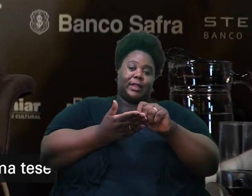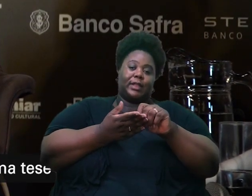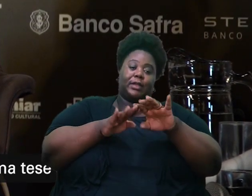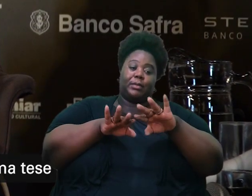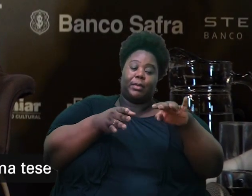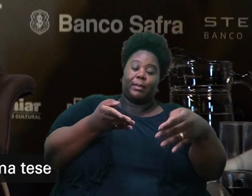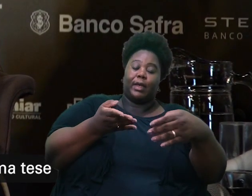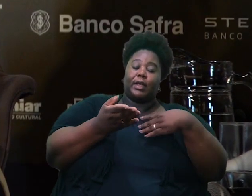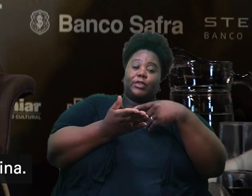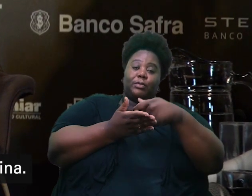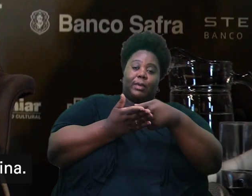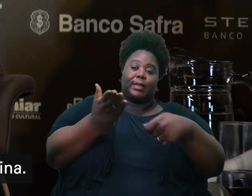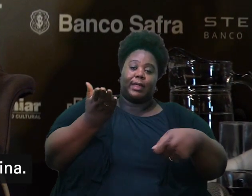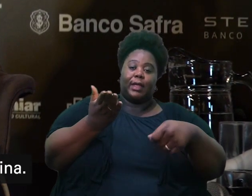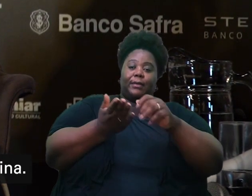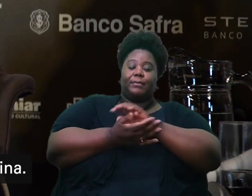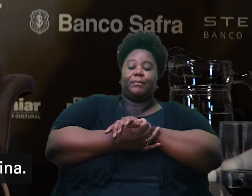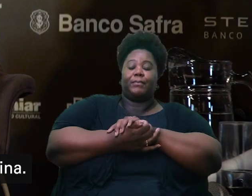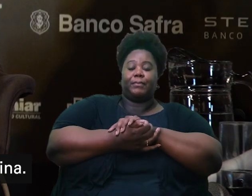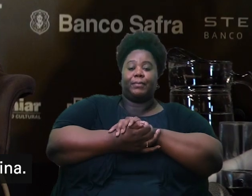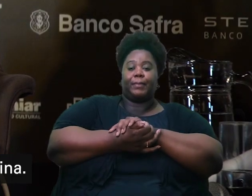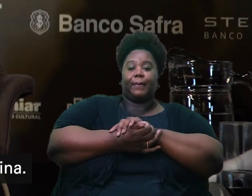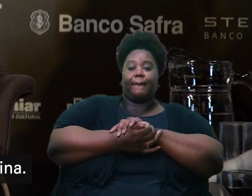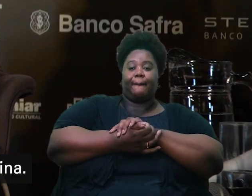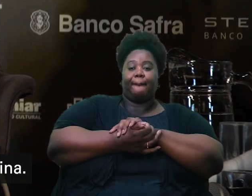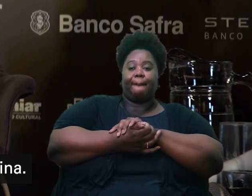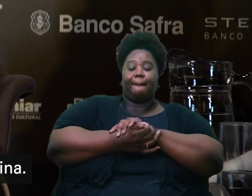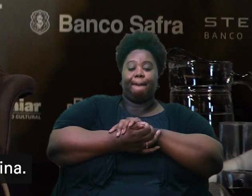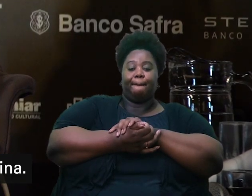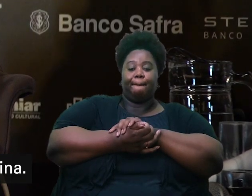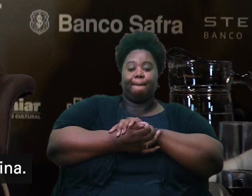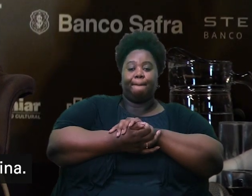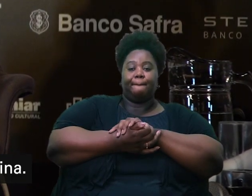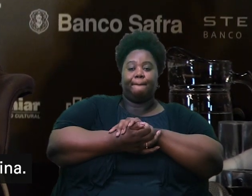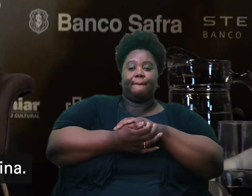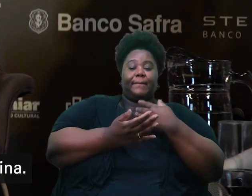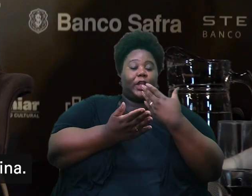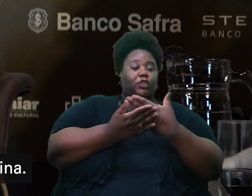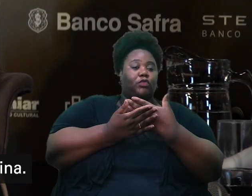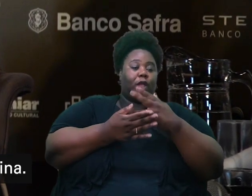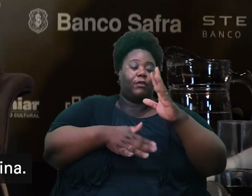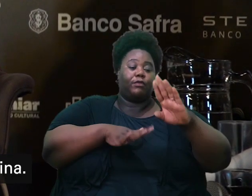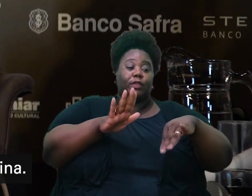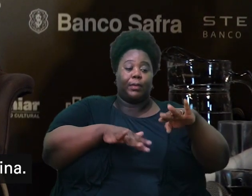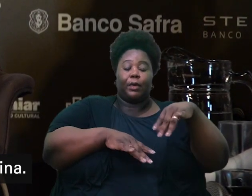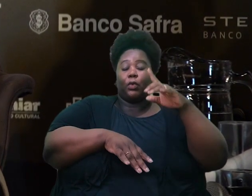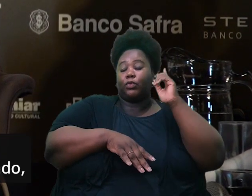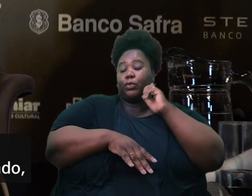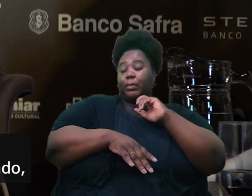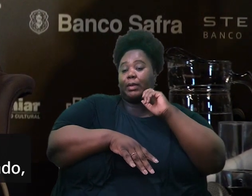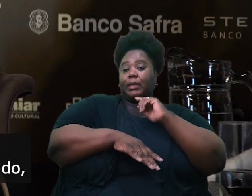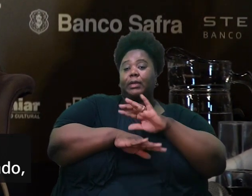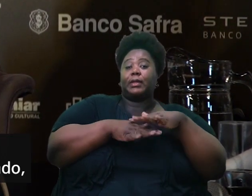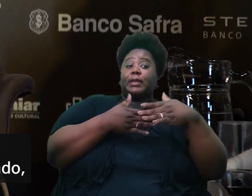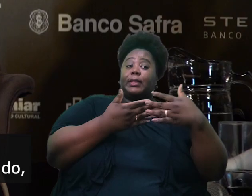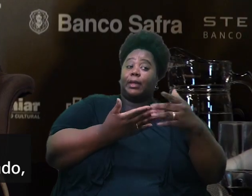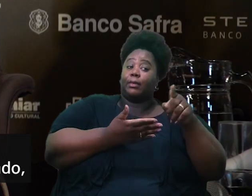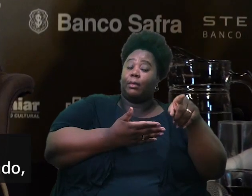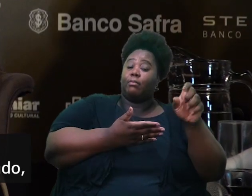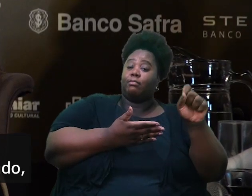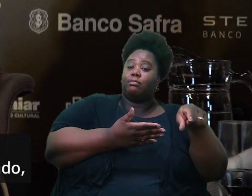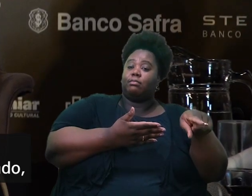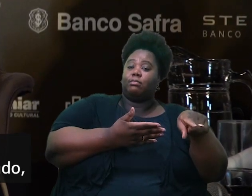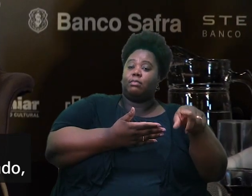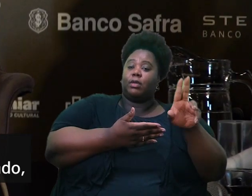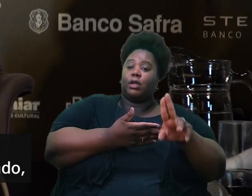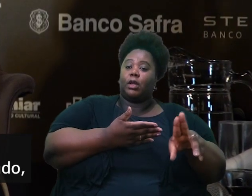uma tese, em que se estudava o tambor de Minas. Aí sim, você tem um